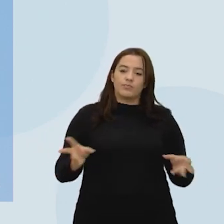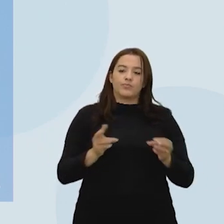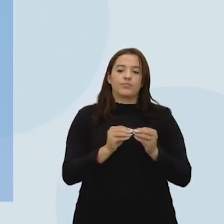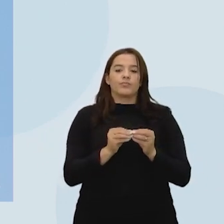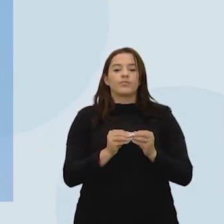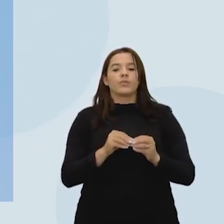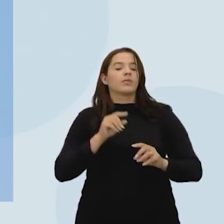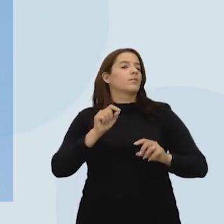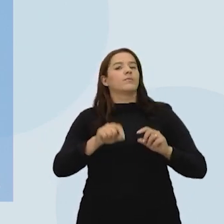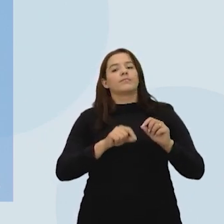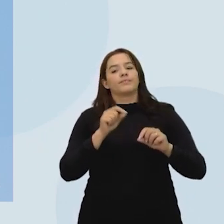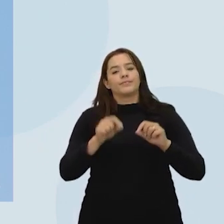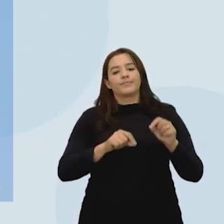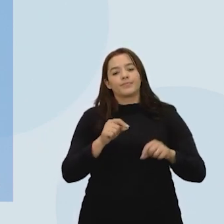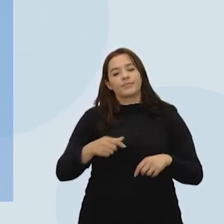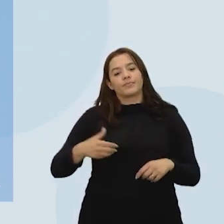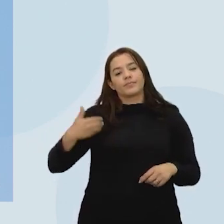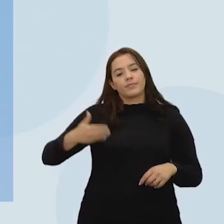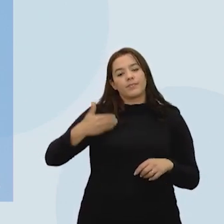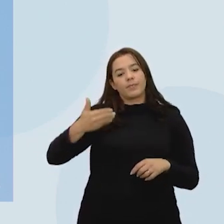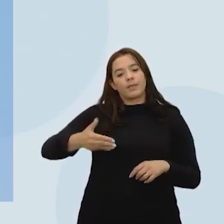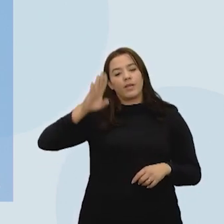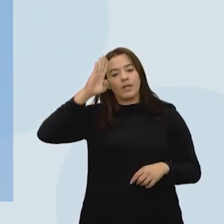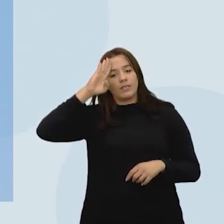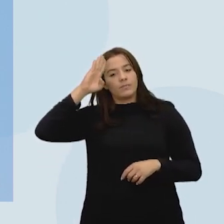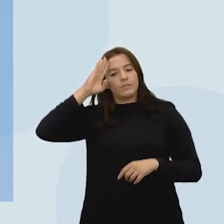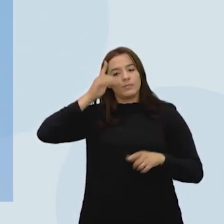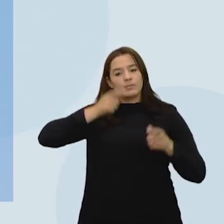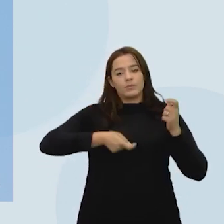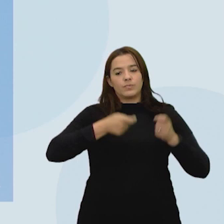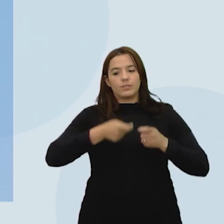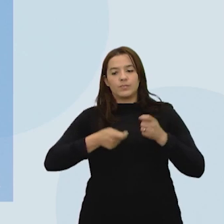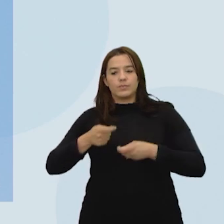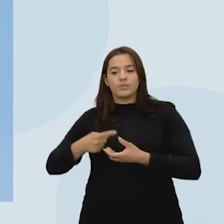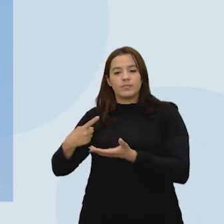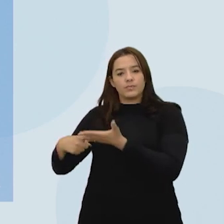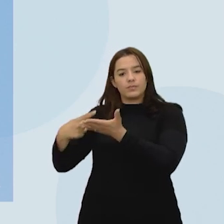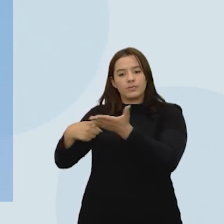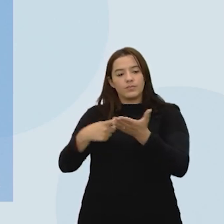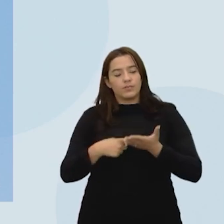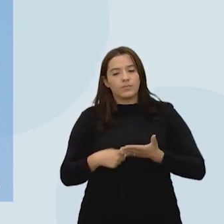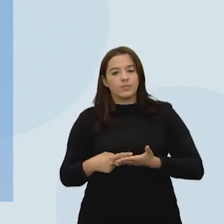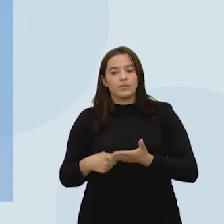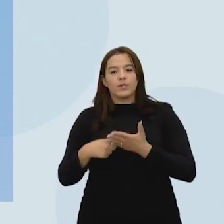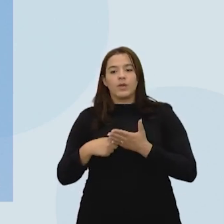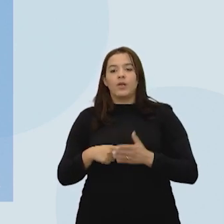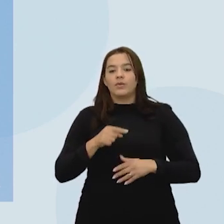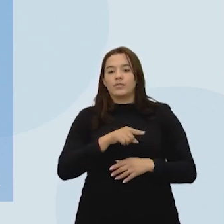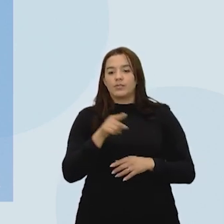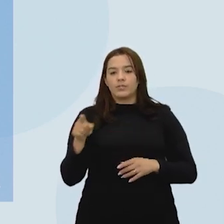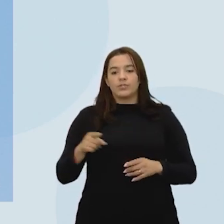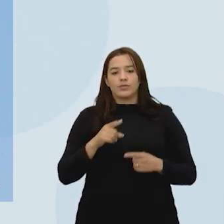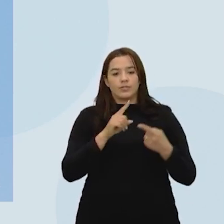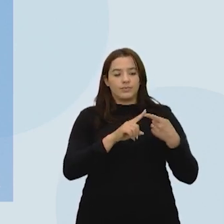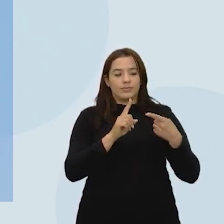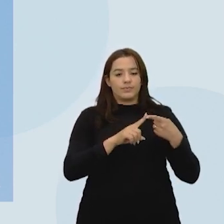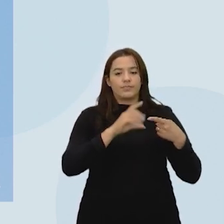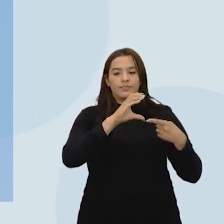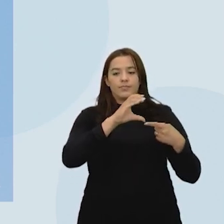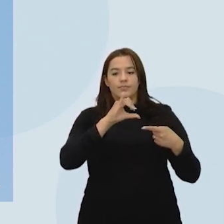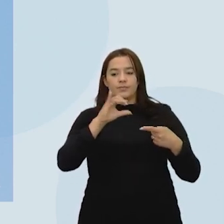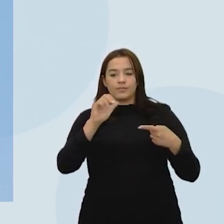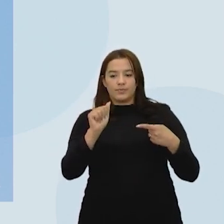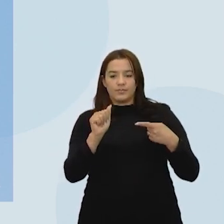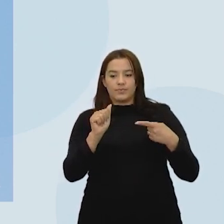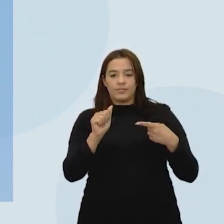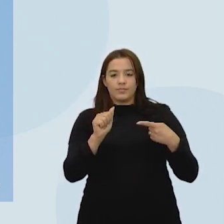essas ditaduras eram articuladas entre si sob orientação da inteligência da CIA,